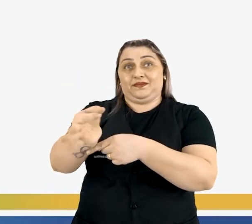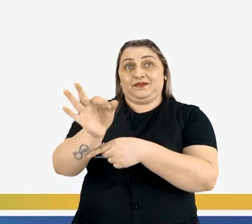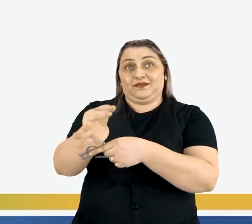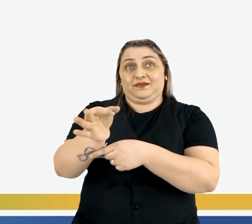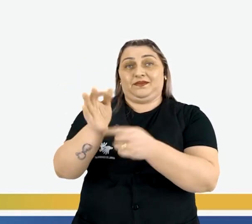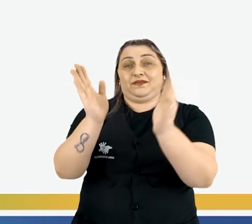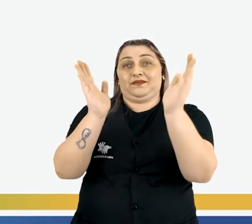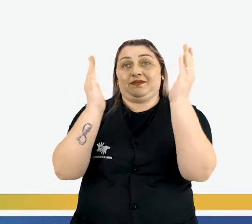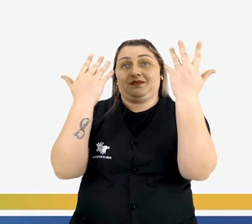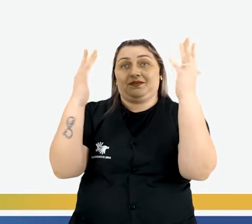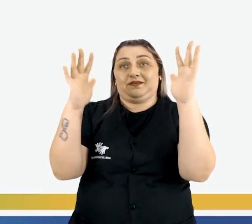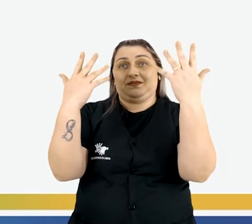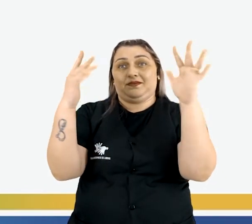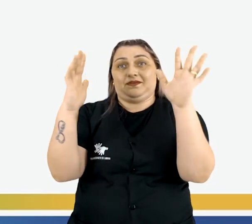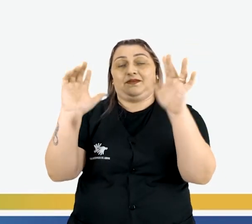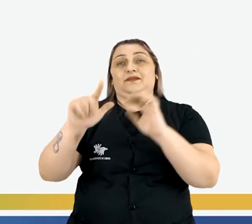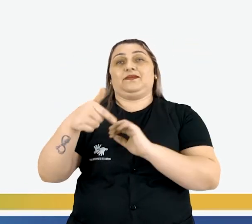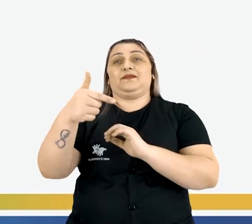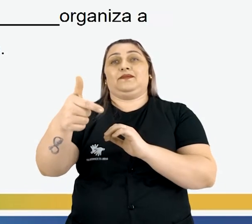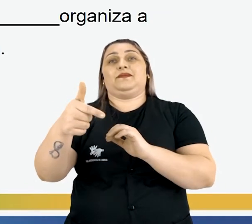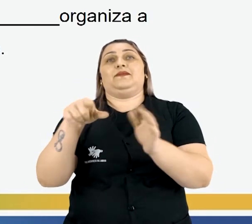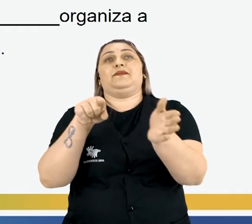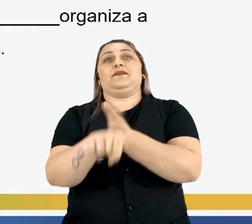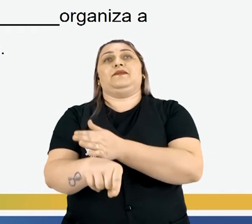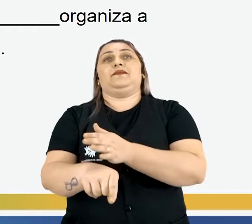acertou, parabéns. Vamos para outra questão.